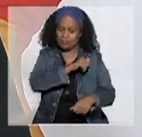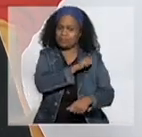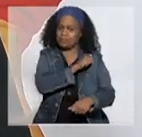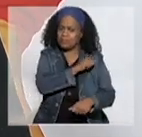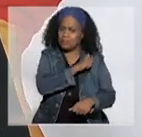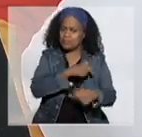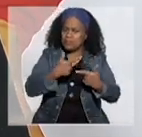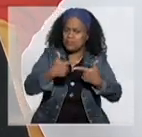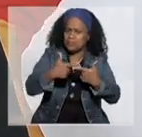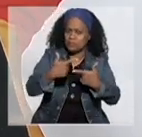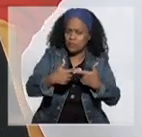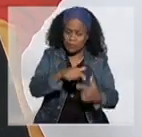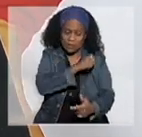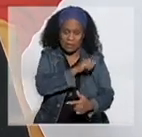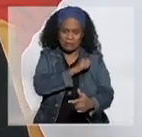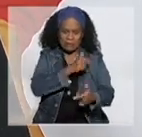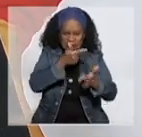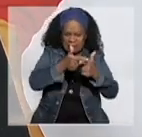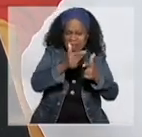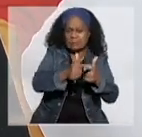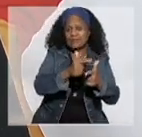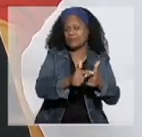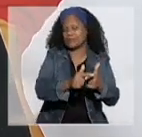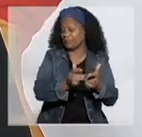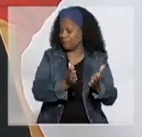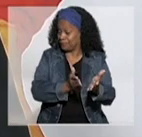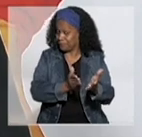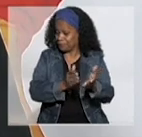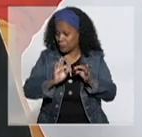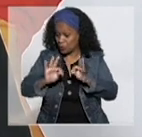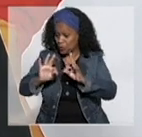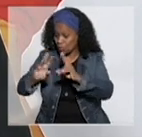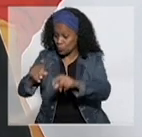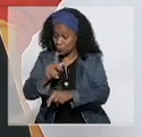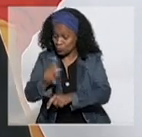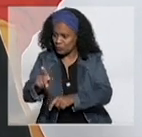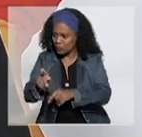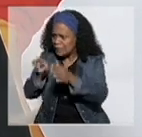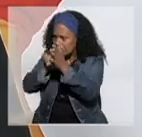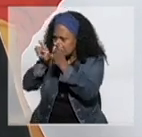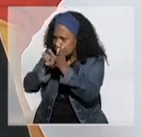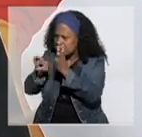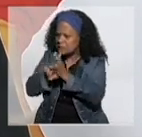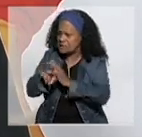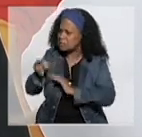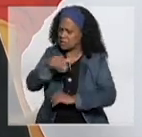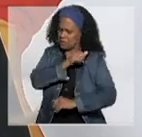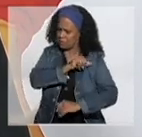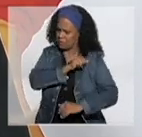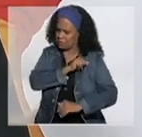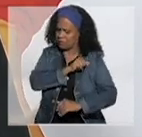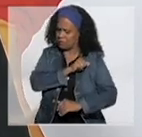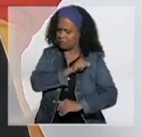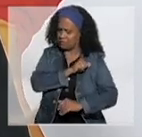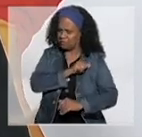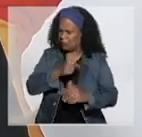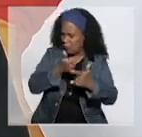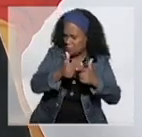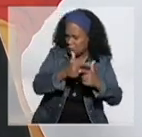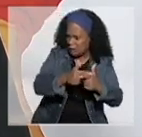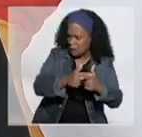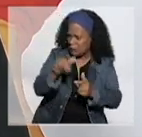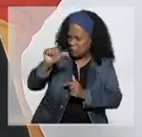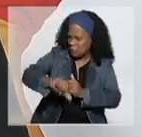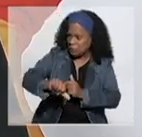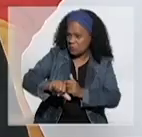meus alunos, assim, porque eram alunos problemas. Uhum. Que todos os professores perguntavam, poxa, mas o fulano, ele não te